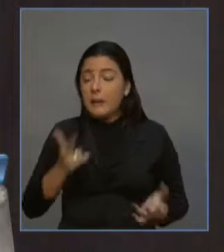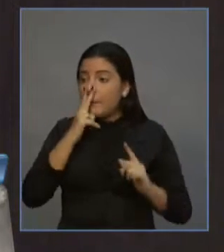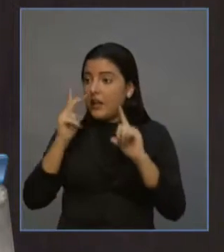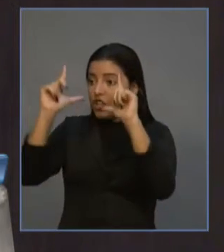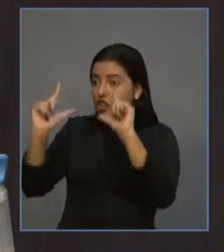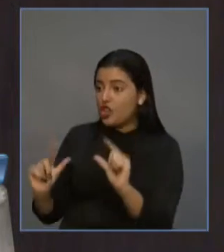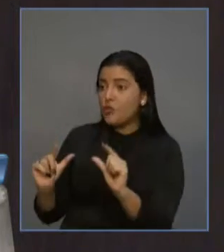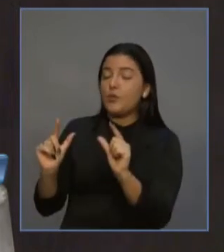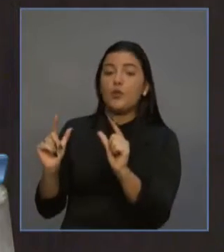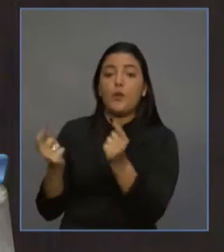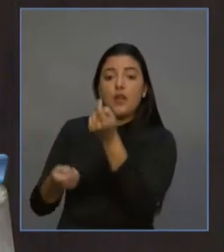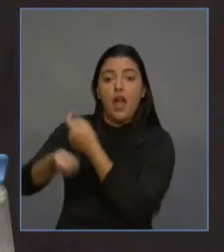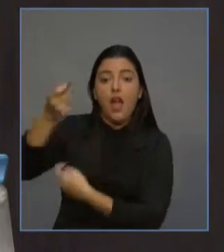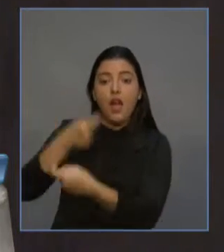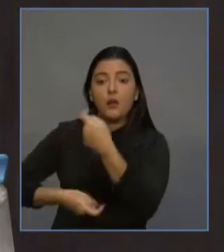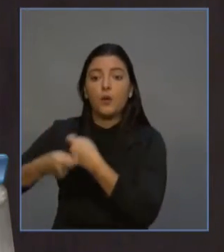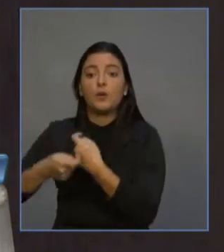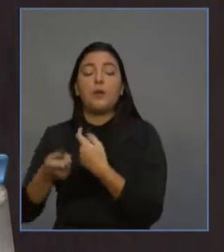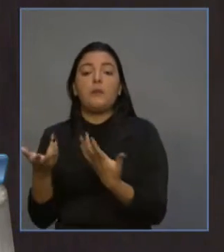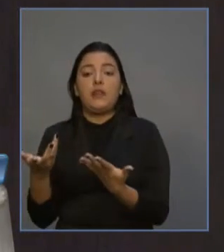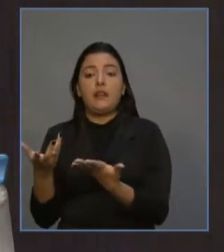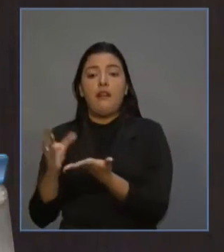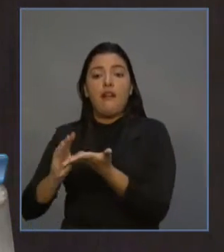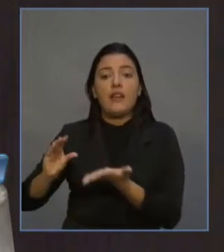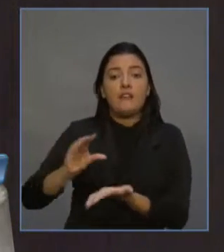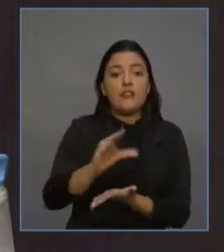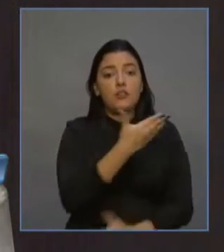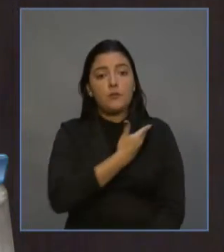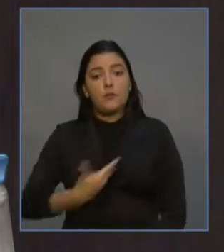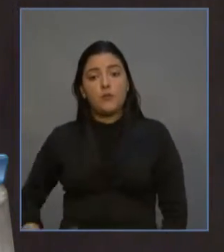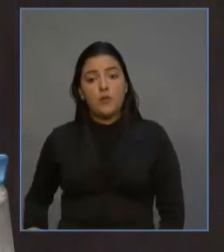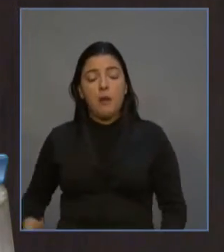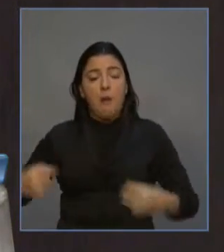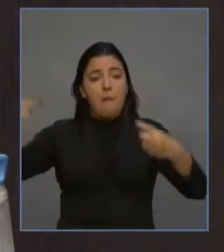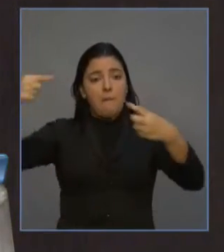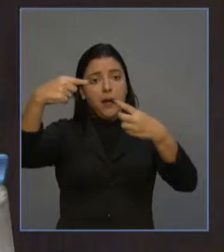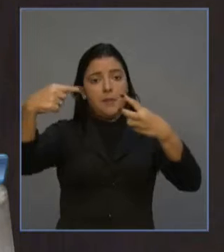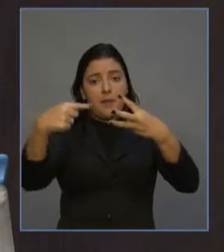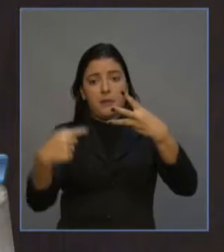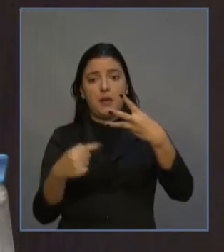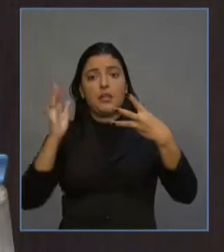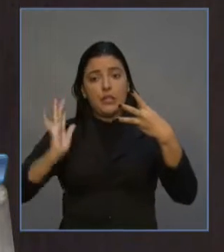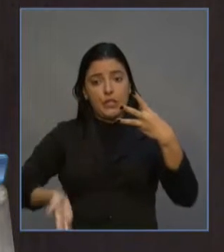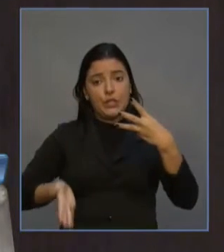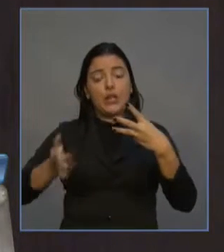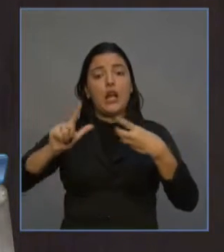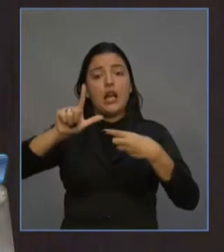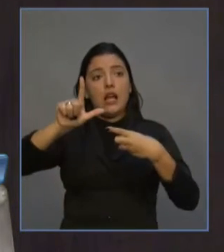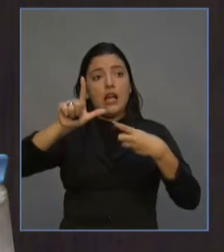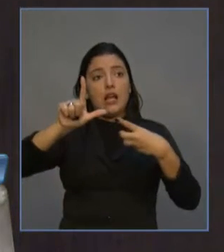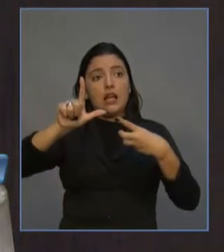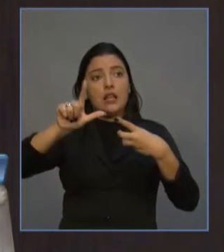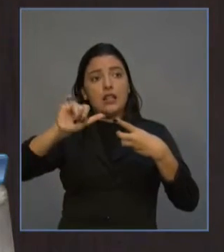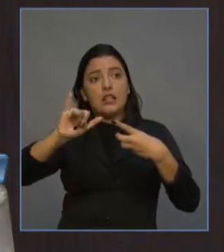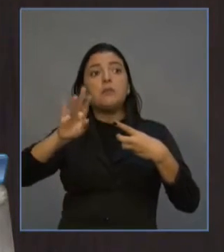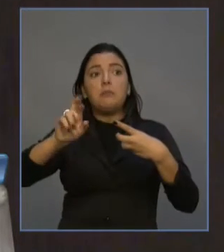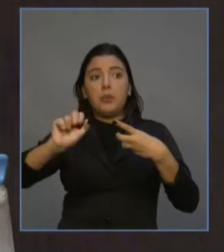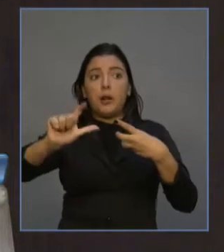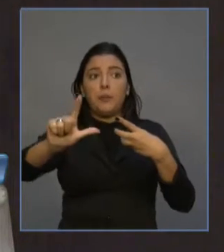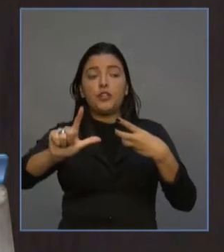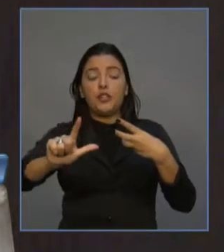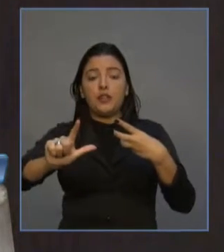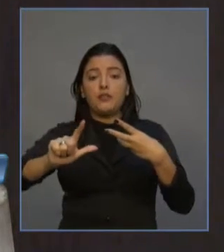e de ampliar, inclusive, o investimento público. Essas três pautas, o liberalismo econômico brutal,